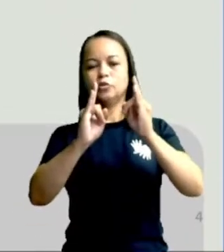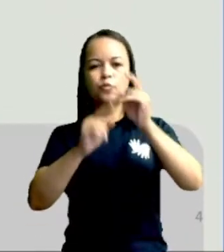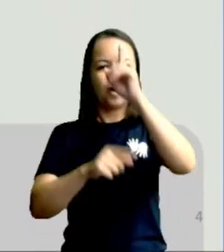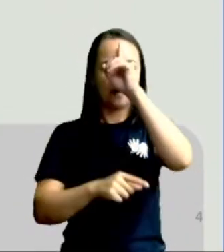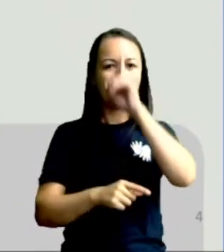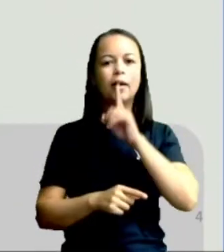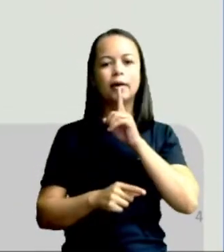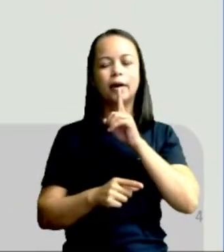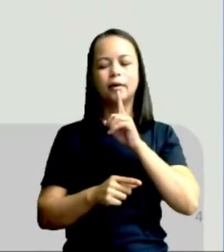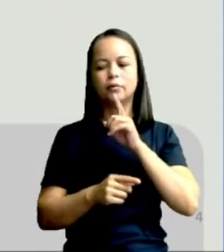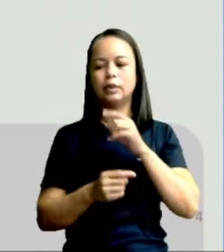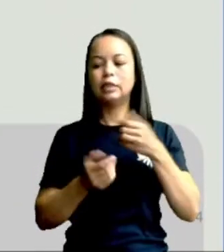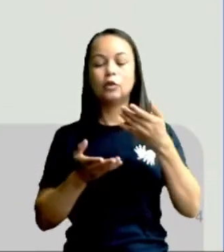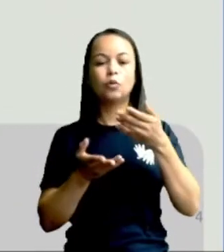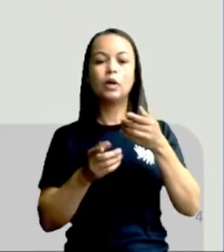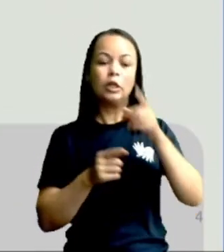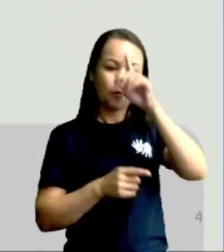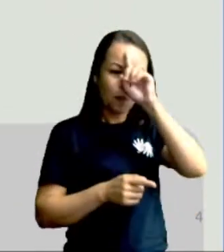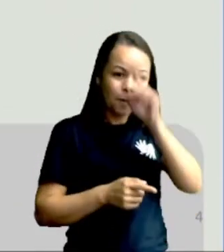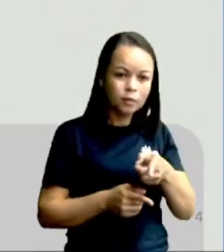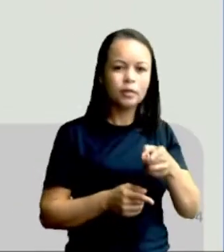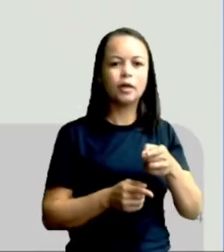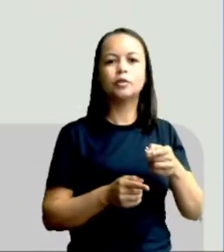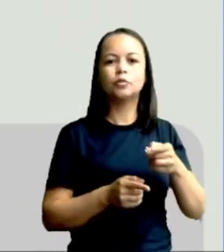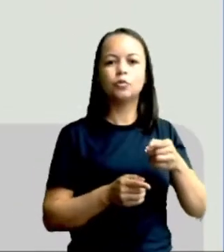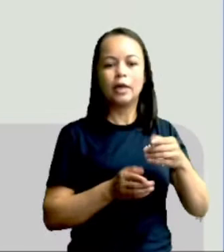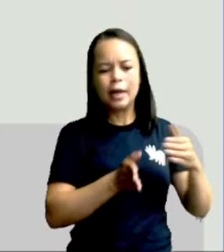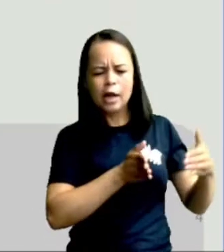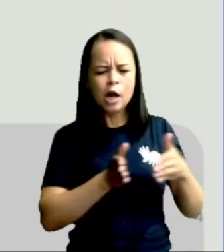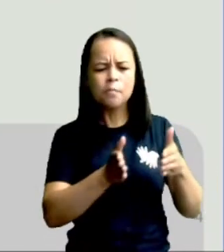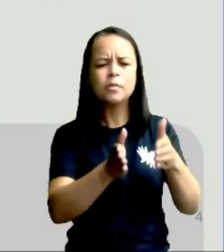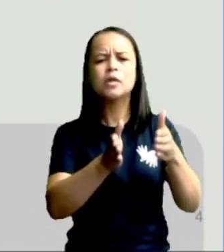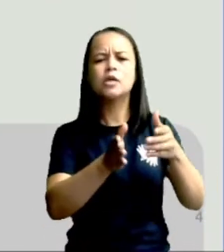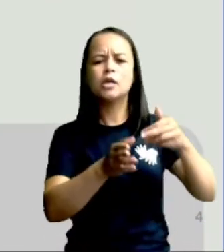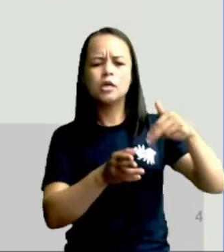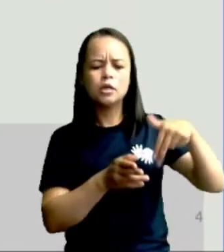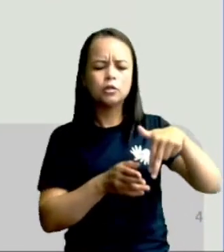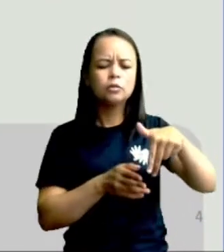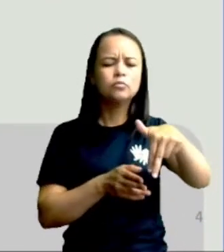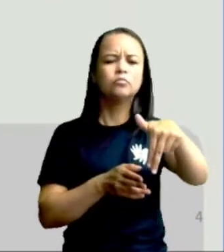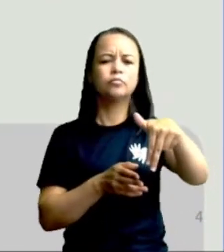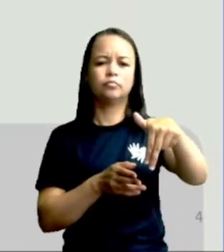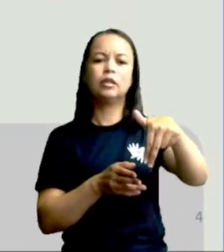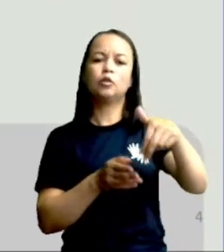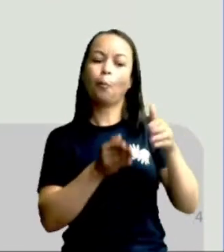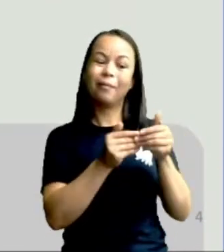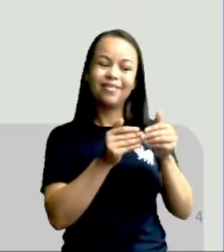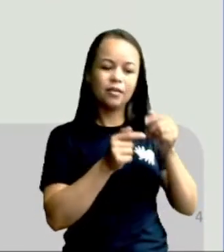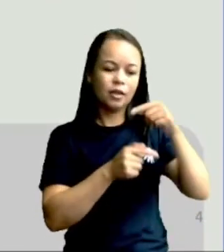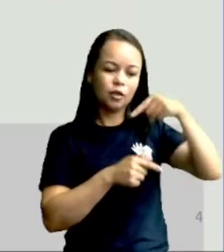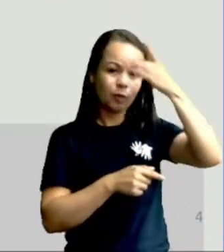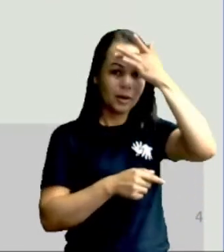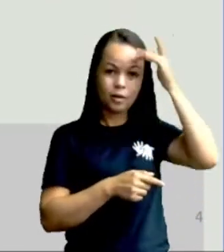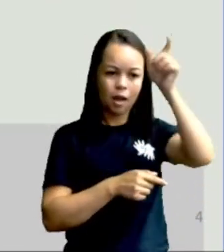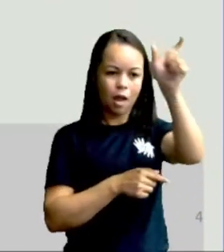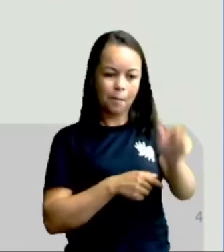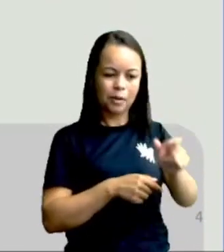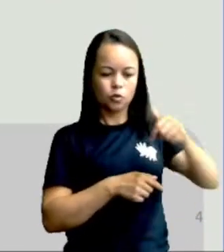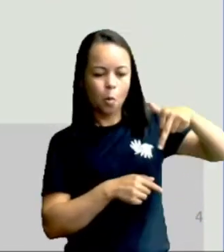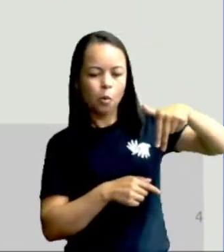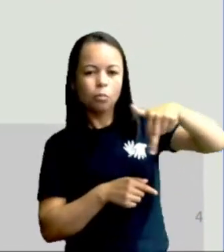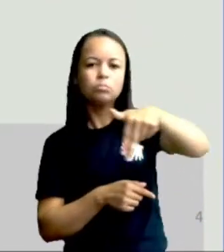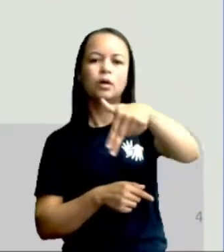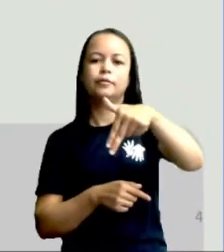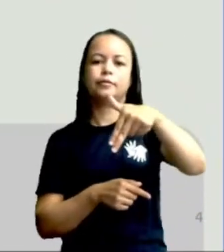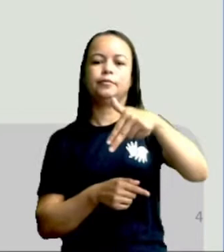caminhe, eu estou dando uma ordem também, estou solicitando, tá bom, gente? Depois